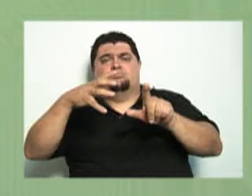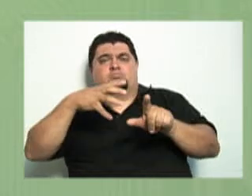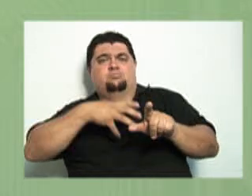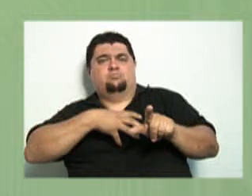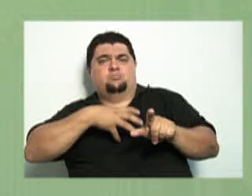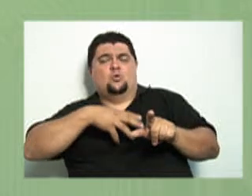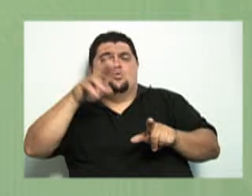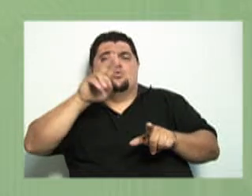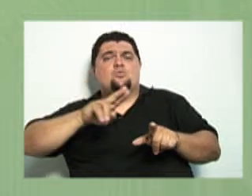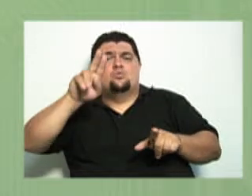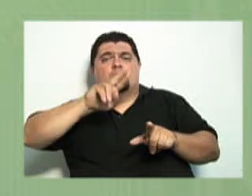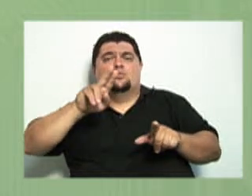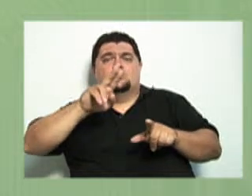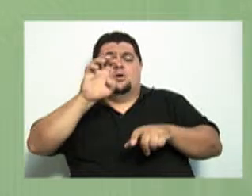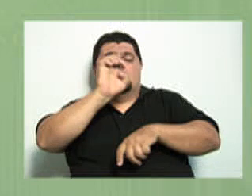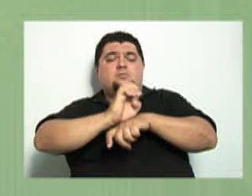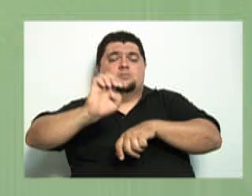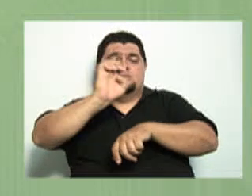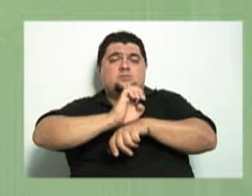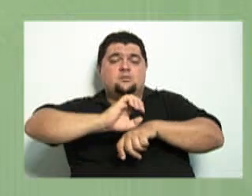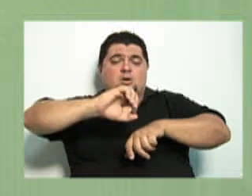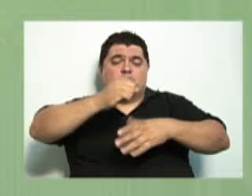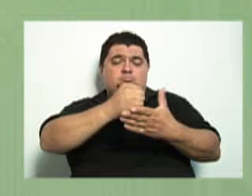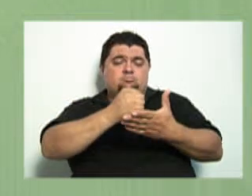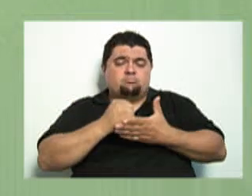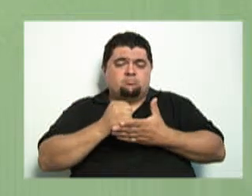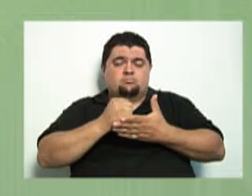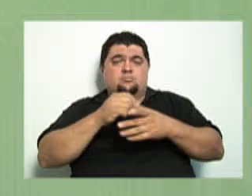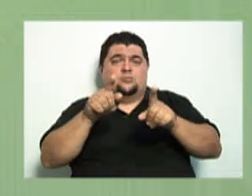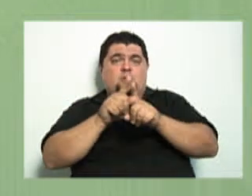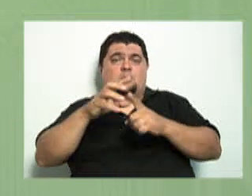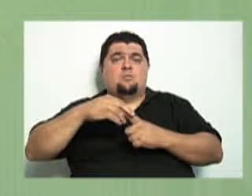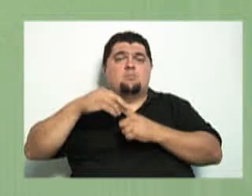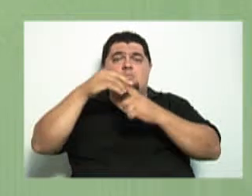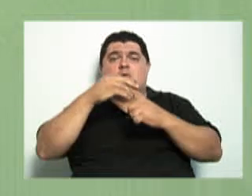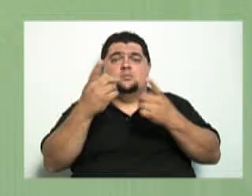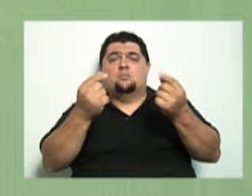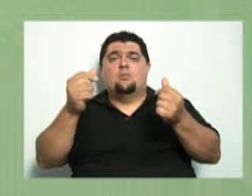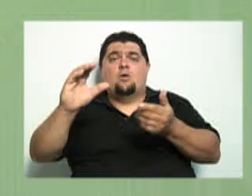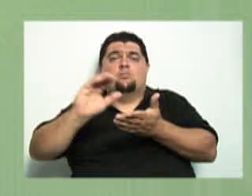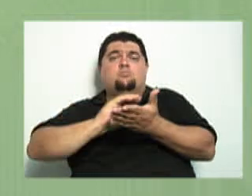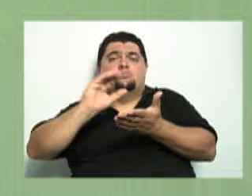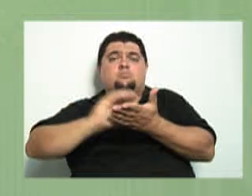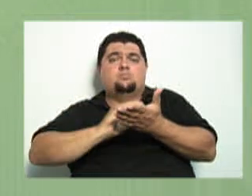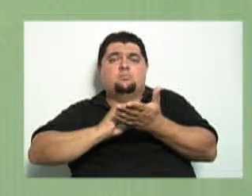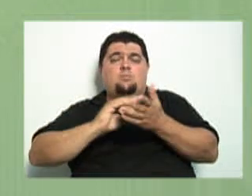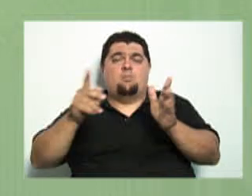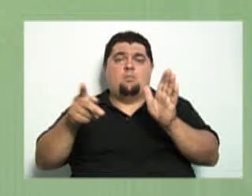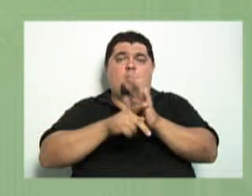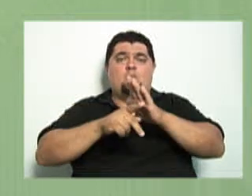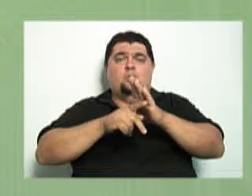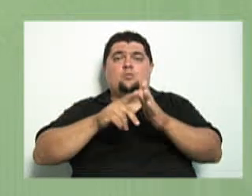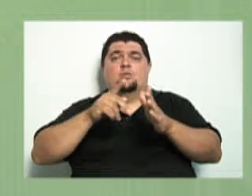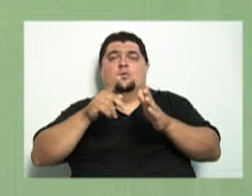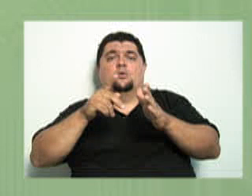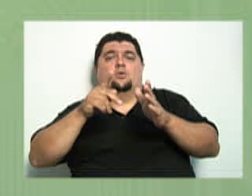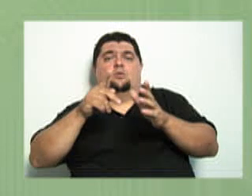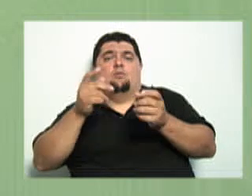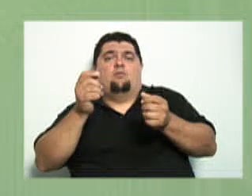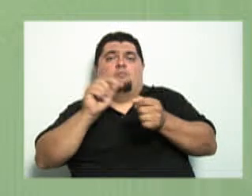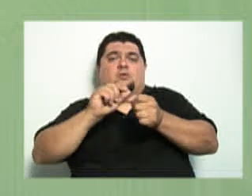seus respectivos estados e sua principal instituição econômica, o mercado, para promover